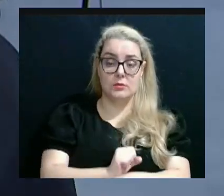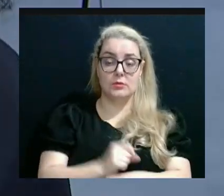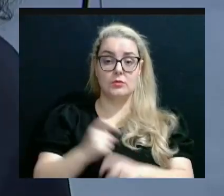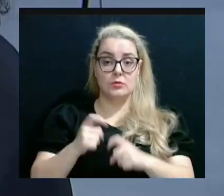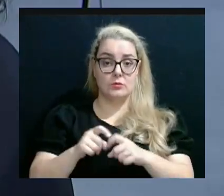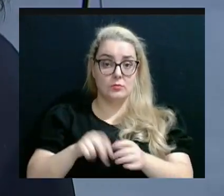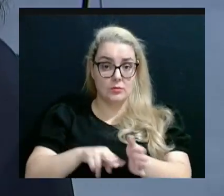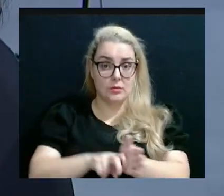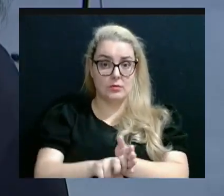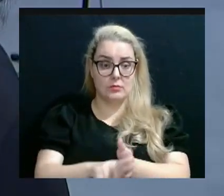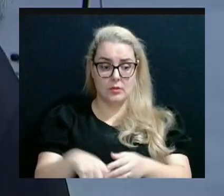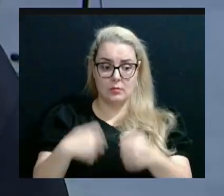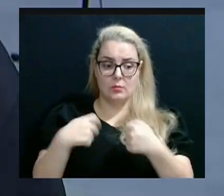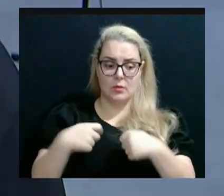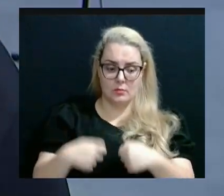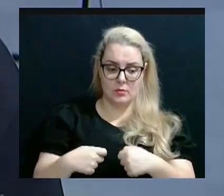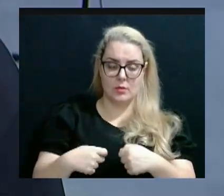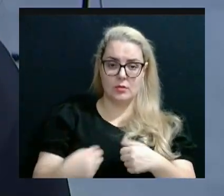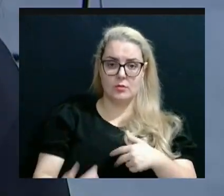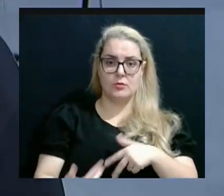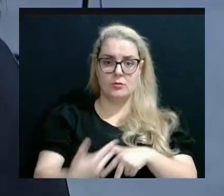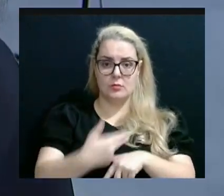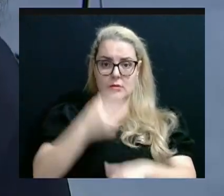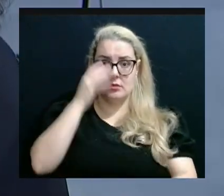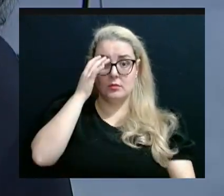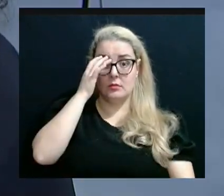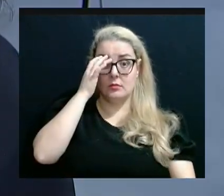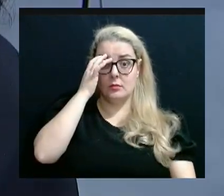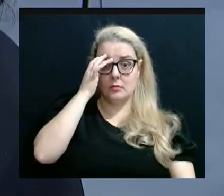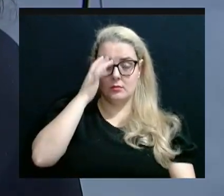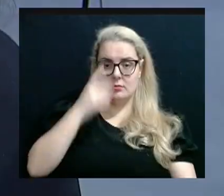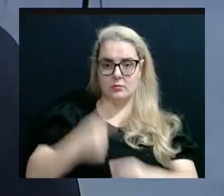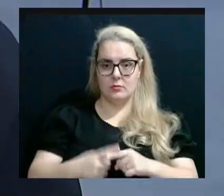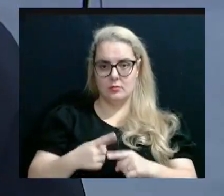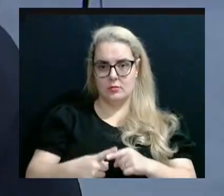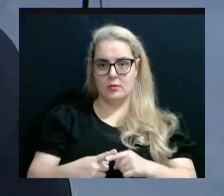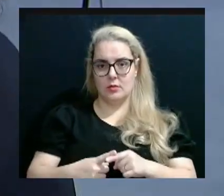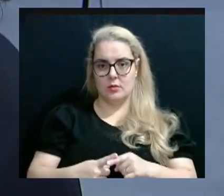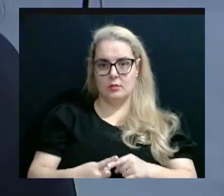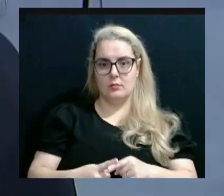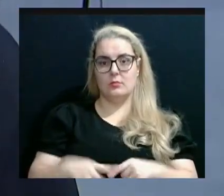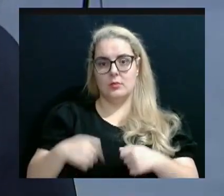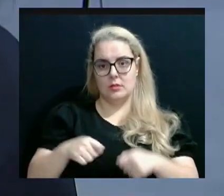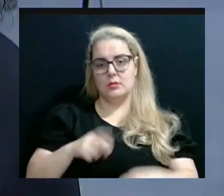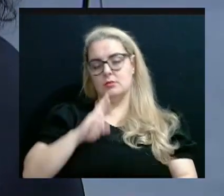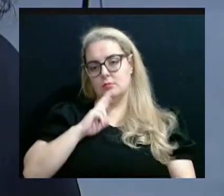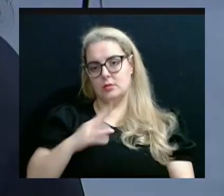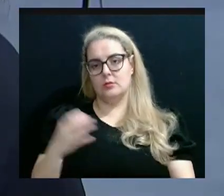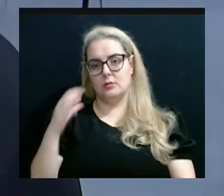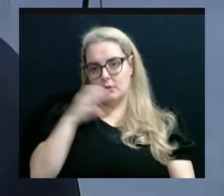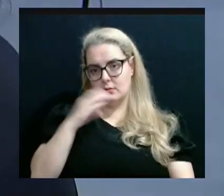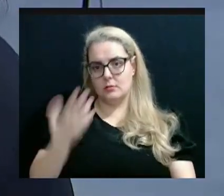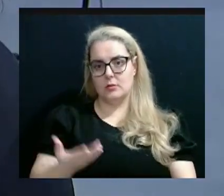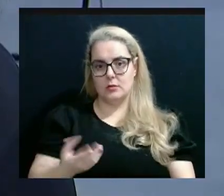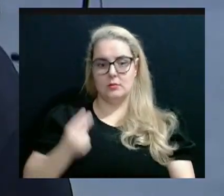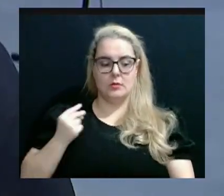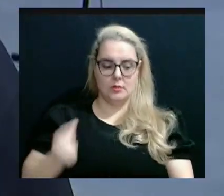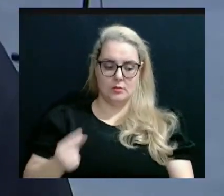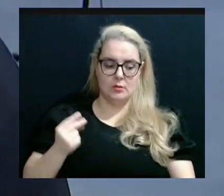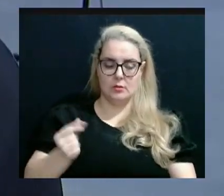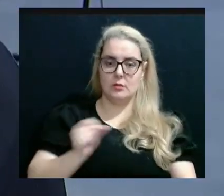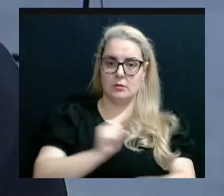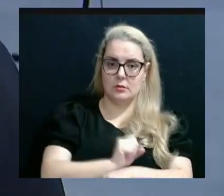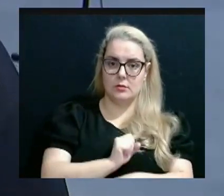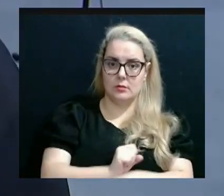a necessidade de uma cirurgia, é porque precisa ter uma intervenção o quanto antes, né? E se essa pessoa fica tanto tempo assim aguardando, corre o